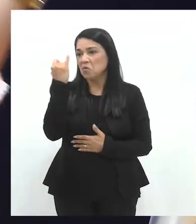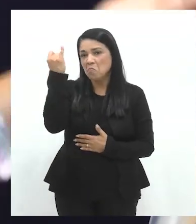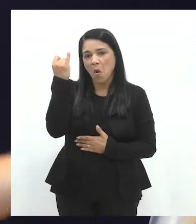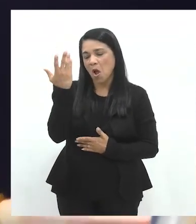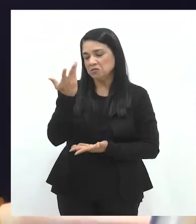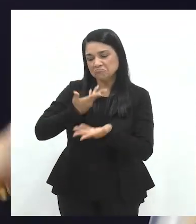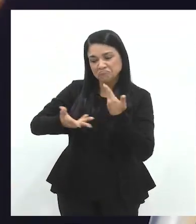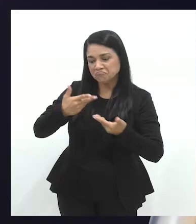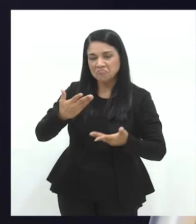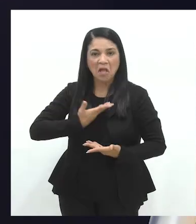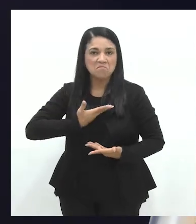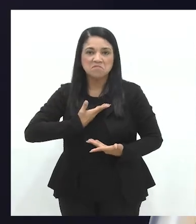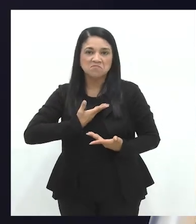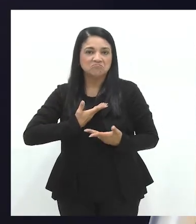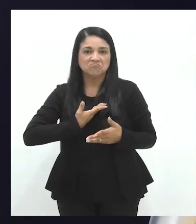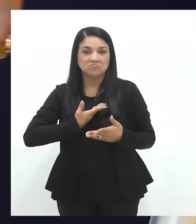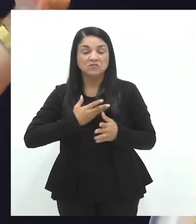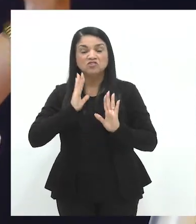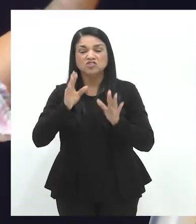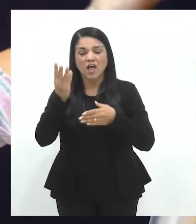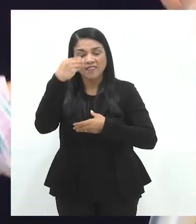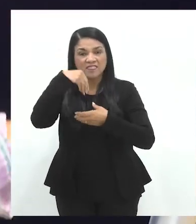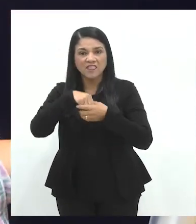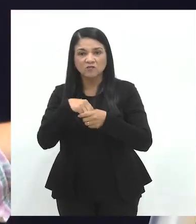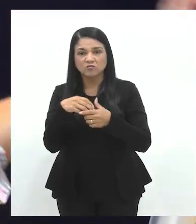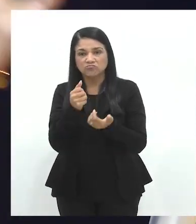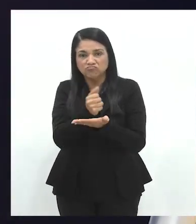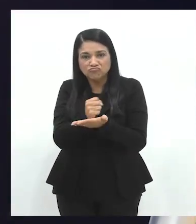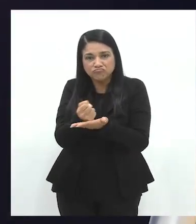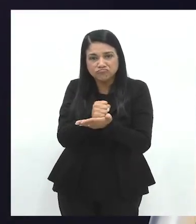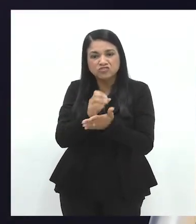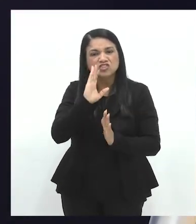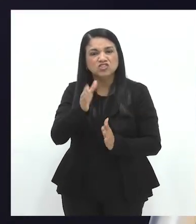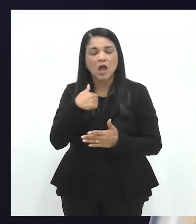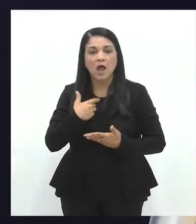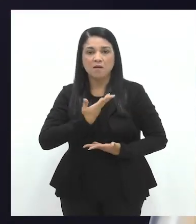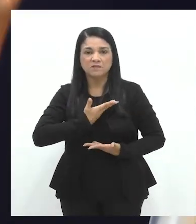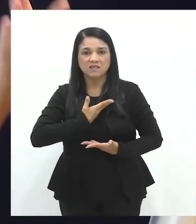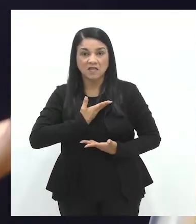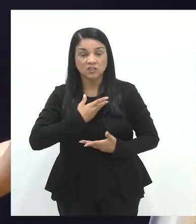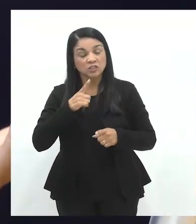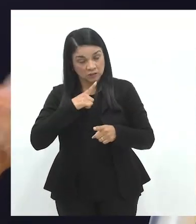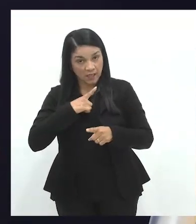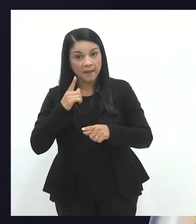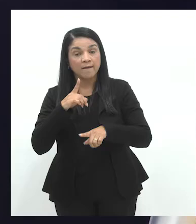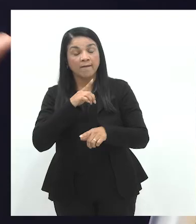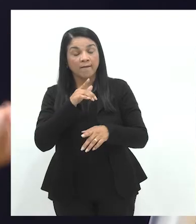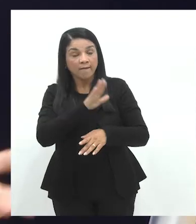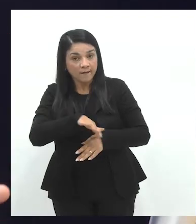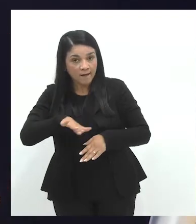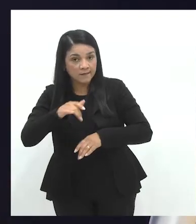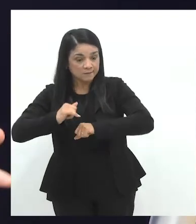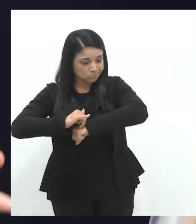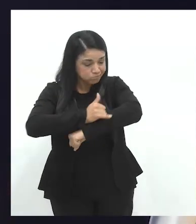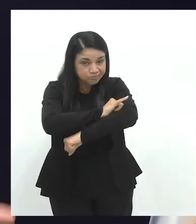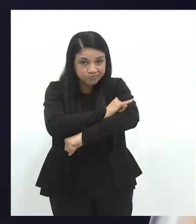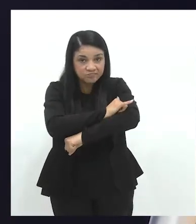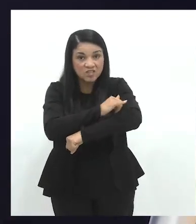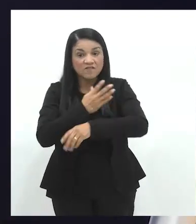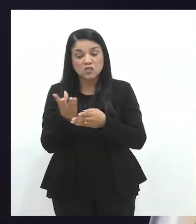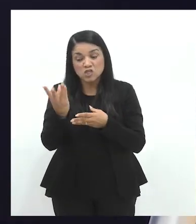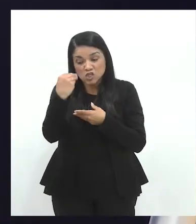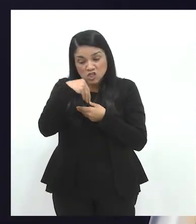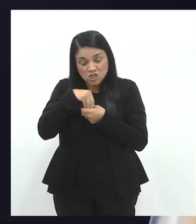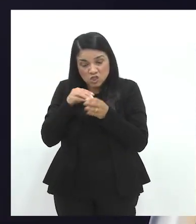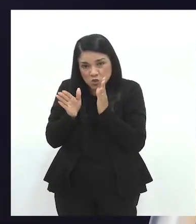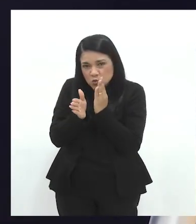se importa em fazer amizades, porque ela já tem amizade Verdade. dentro do jogo. Então, se tem Uhum, uma criança com sobrepeso, eu atendo adolescentes assim, que uhum.